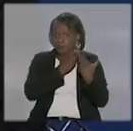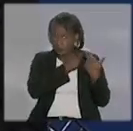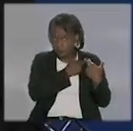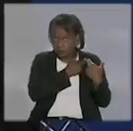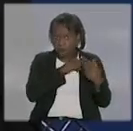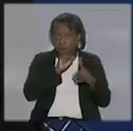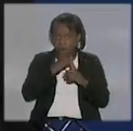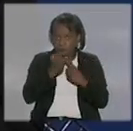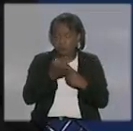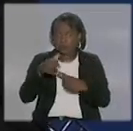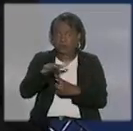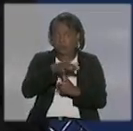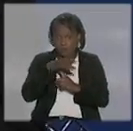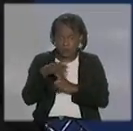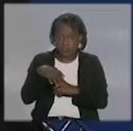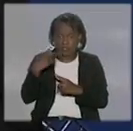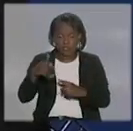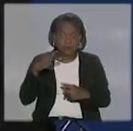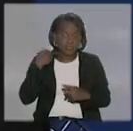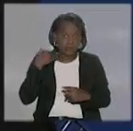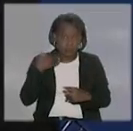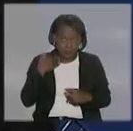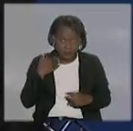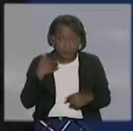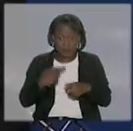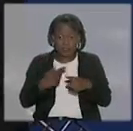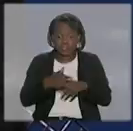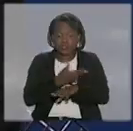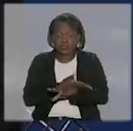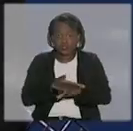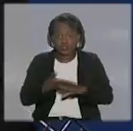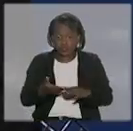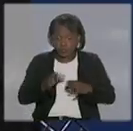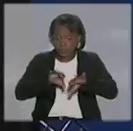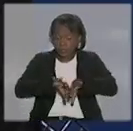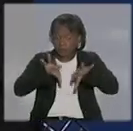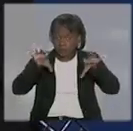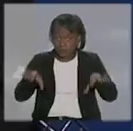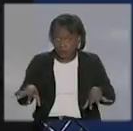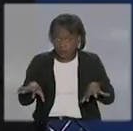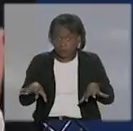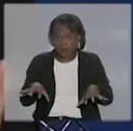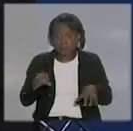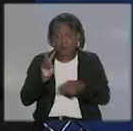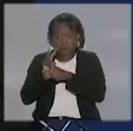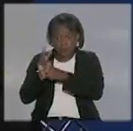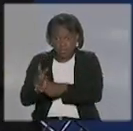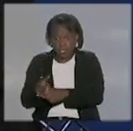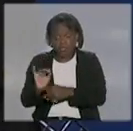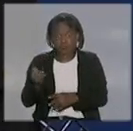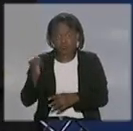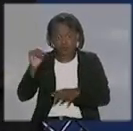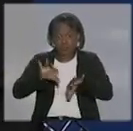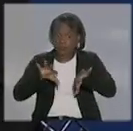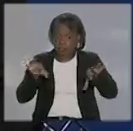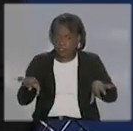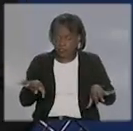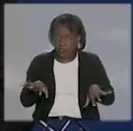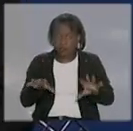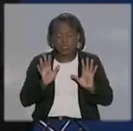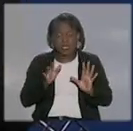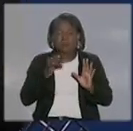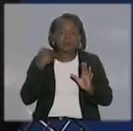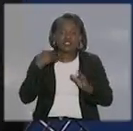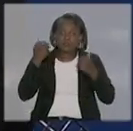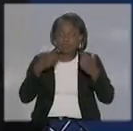responsabilidade socioambiental no setor financeiro, porque geralmente ele começa dissociado do crédito da taxa de juros, né? Então o banco vai